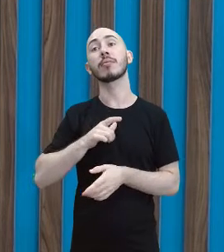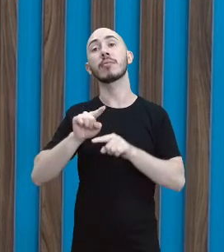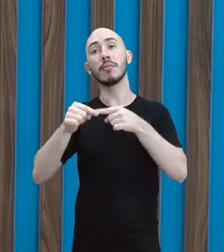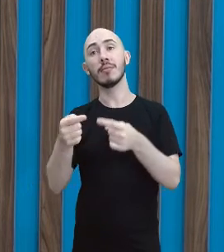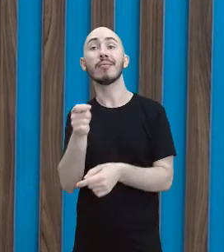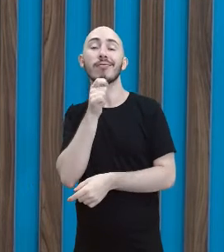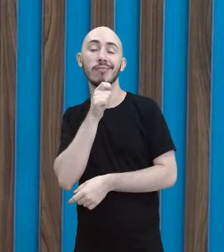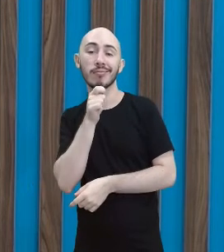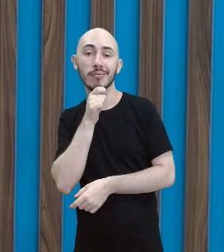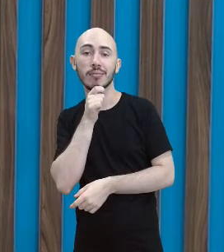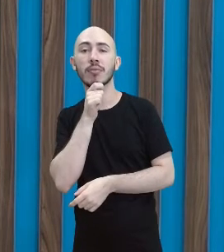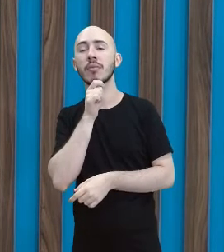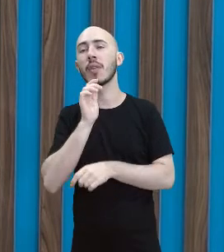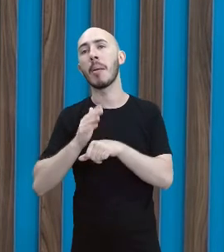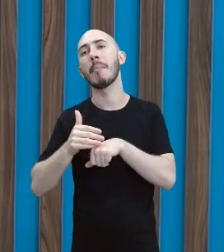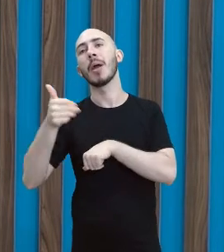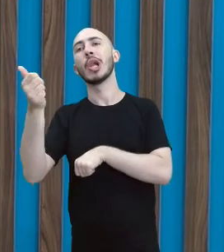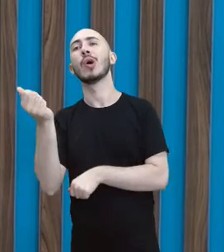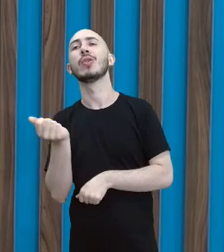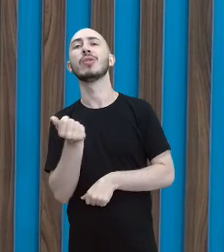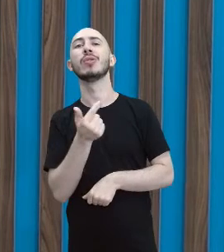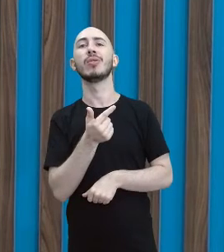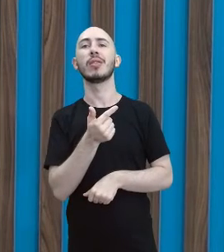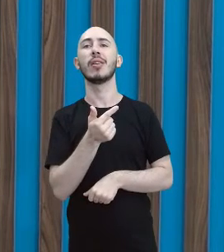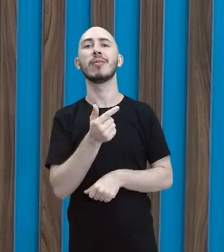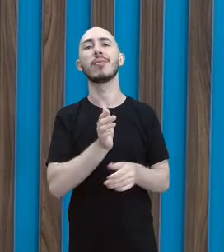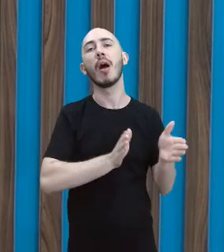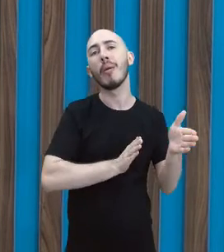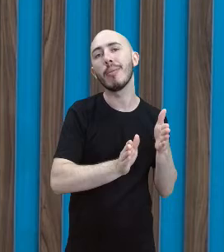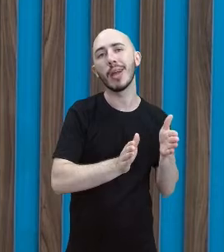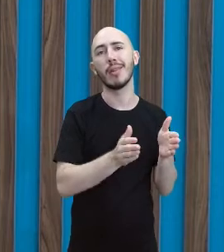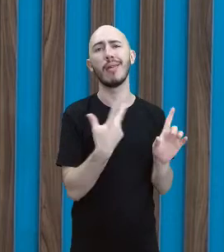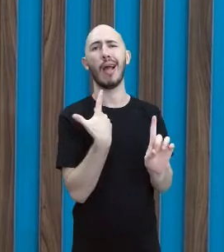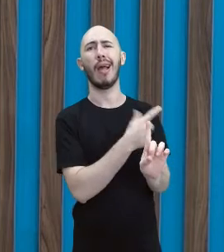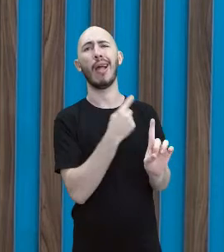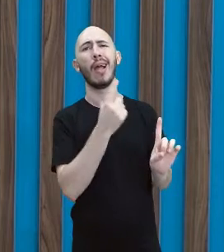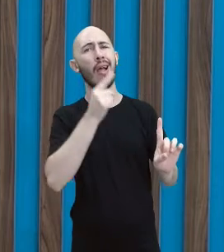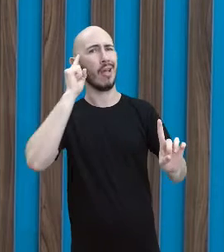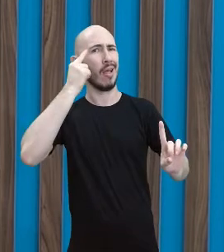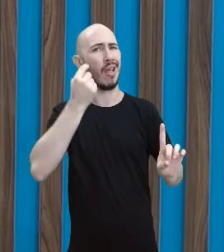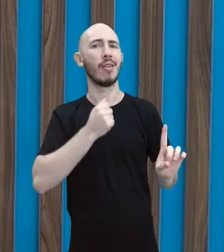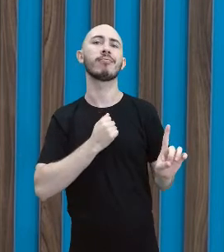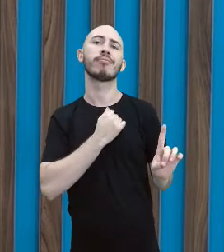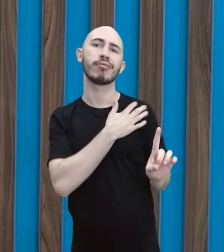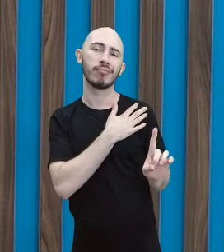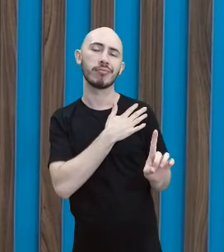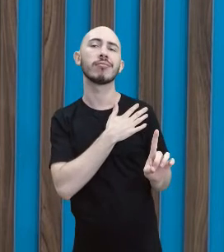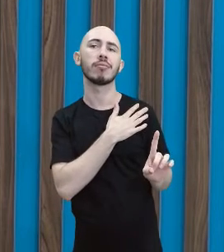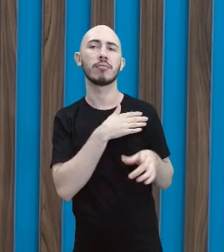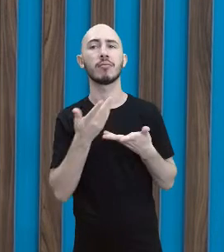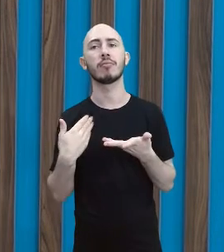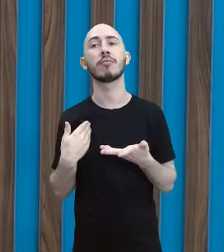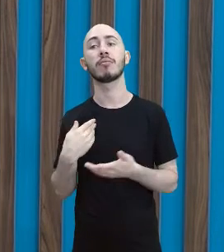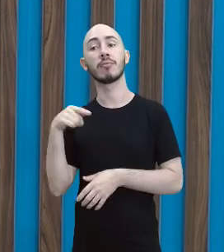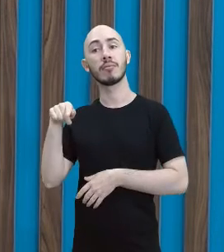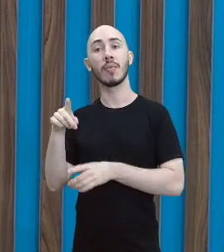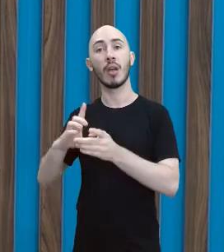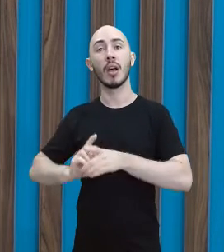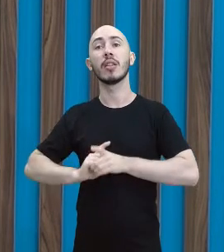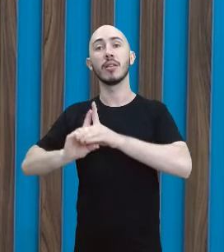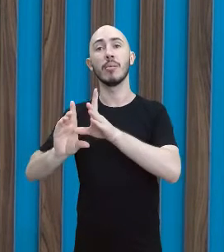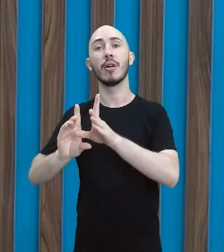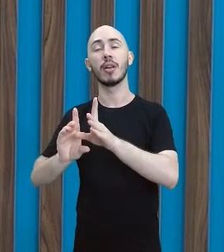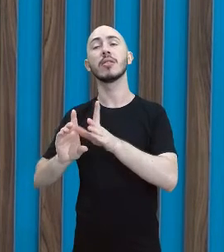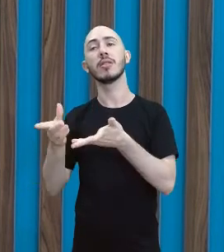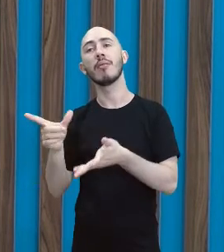é infinitamente melhor do que um regime ditatorial. Porque, exatamente, ao menos na democracia,